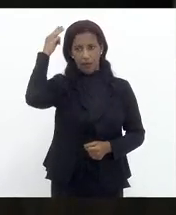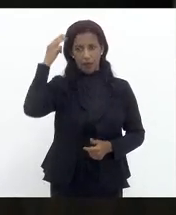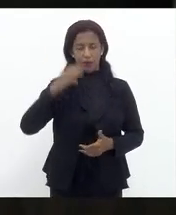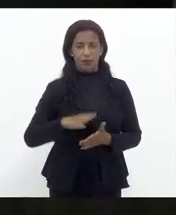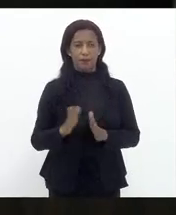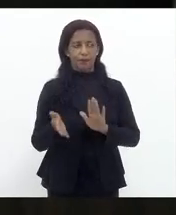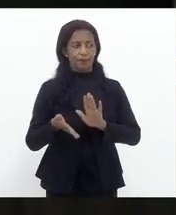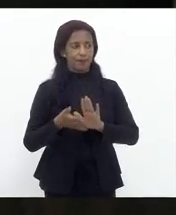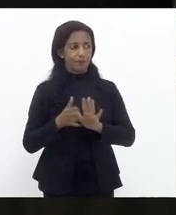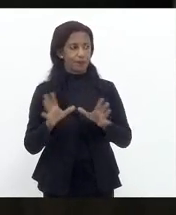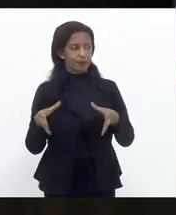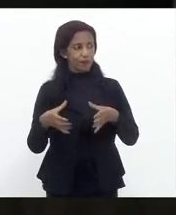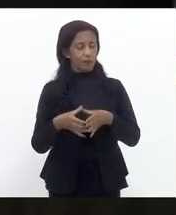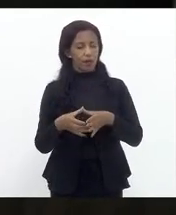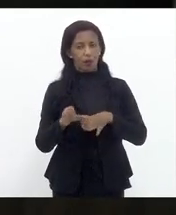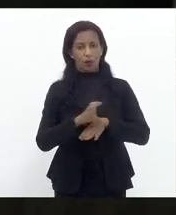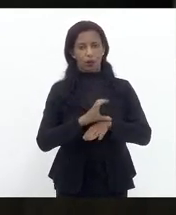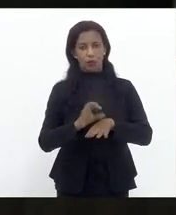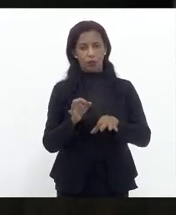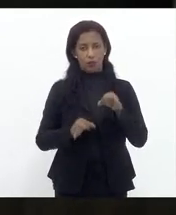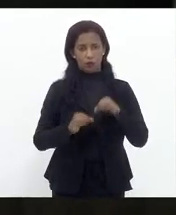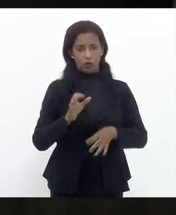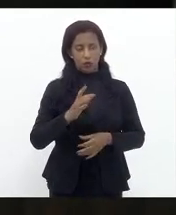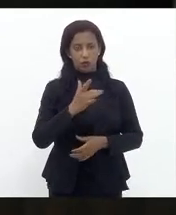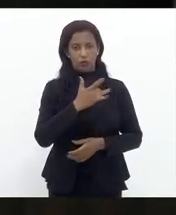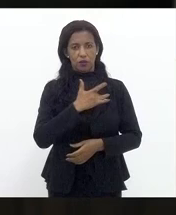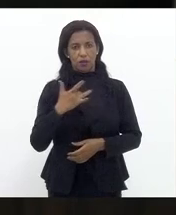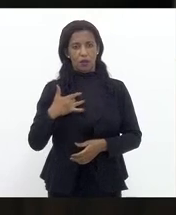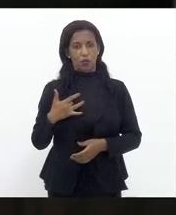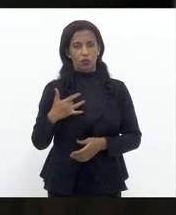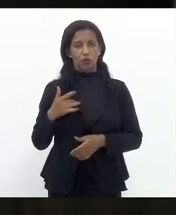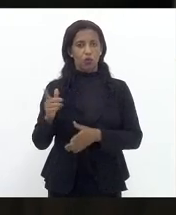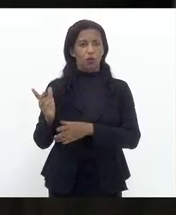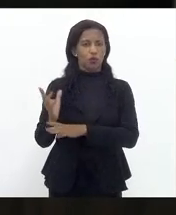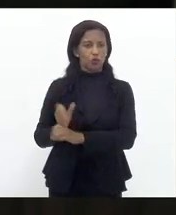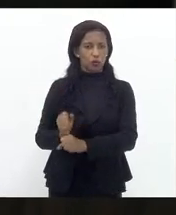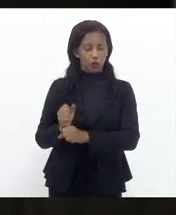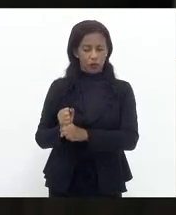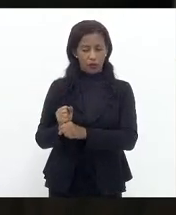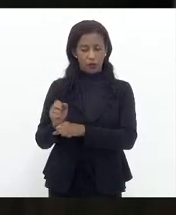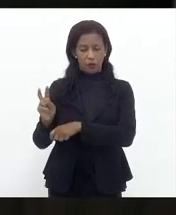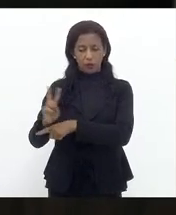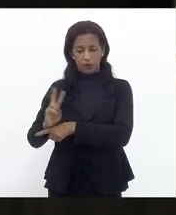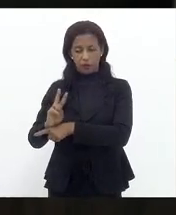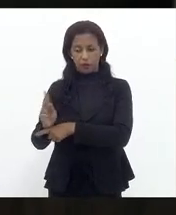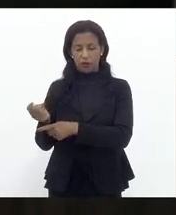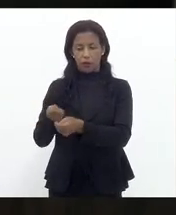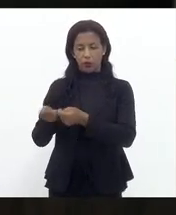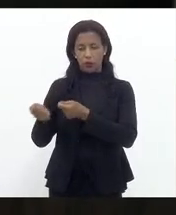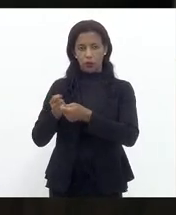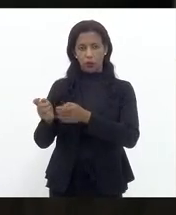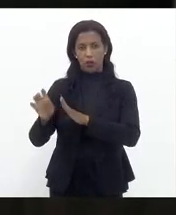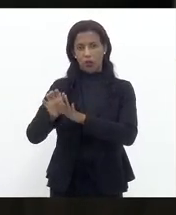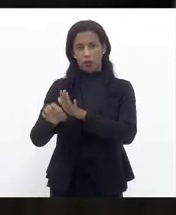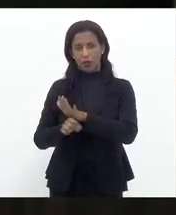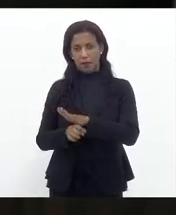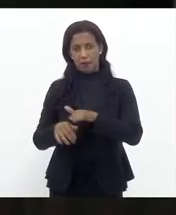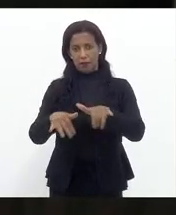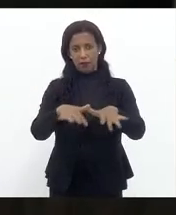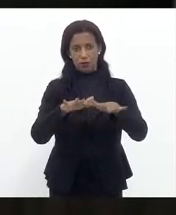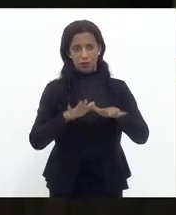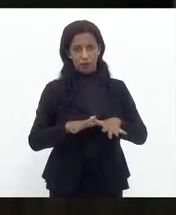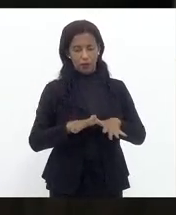de pareceres das comissões de Constituição e Justiça, de saúde, de orçamento, finanças, fiscalização financeira e controle, as emendas de